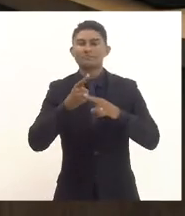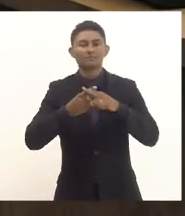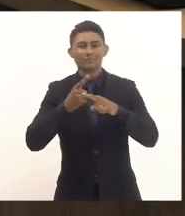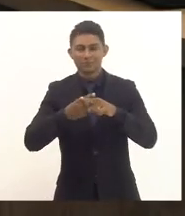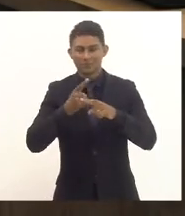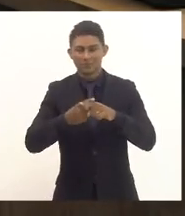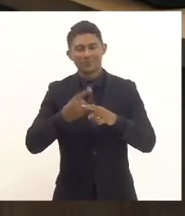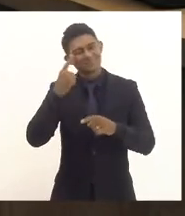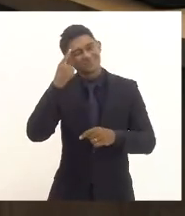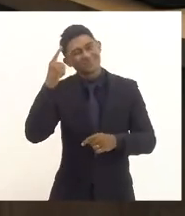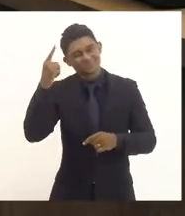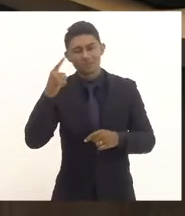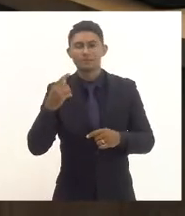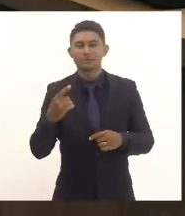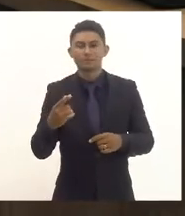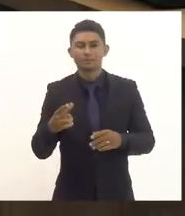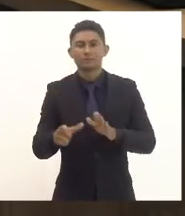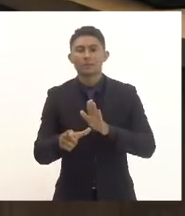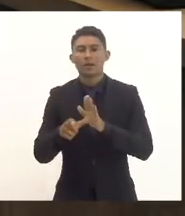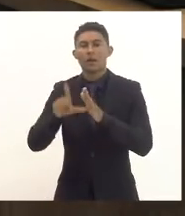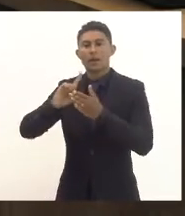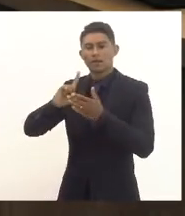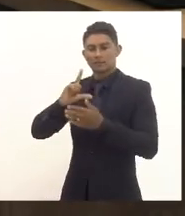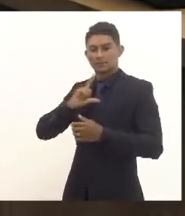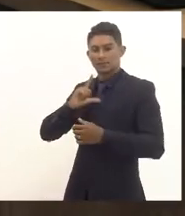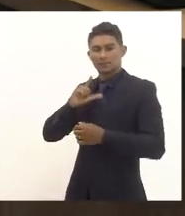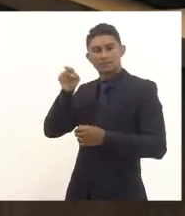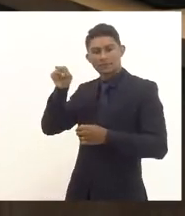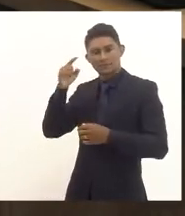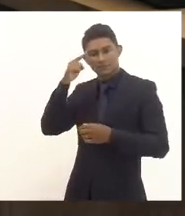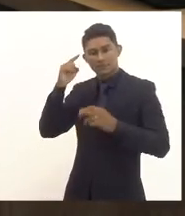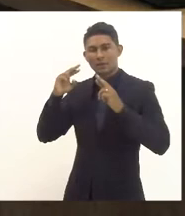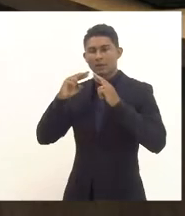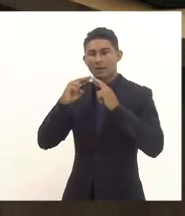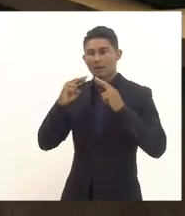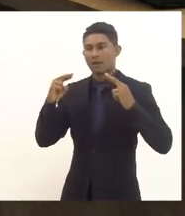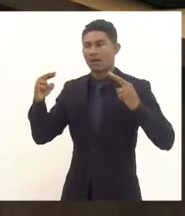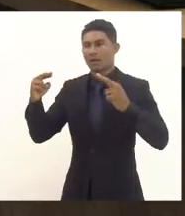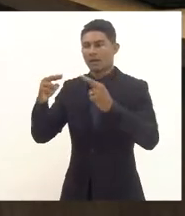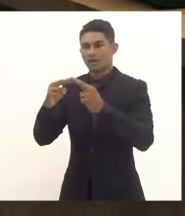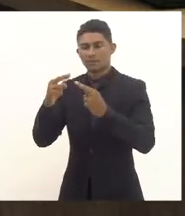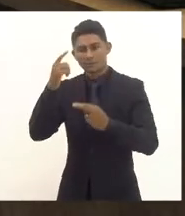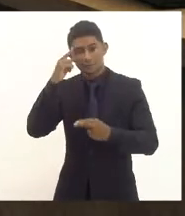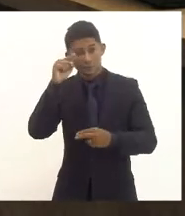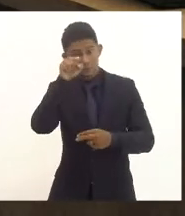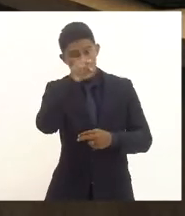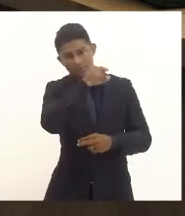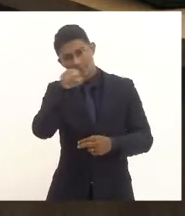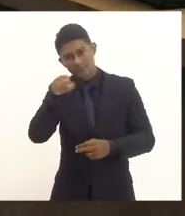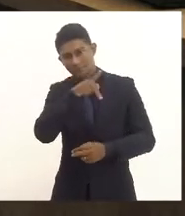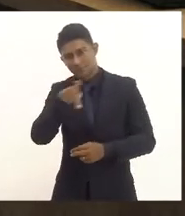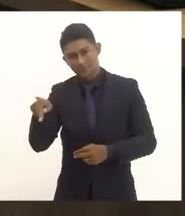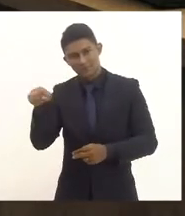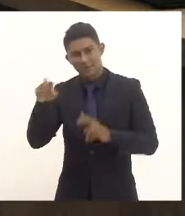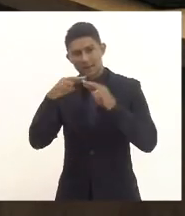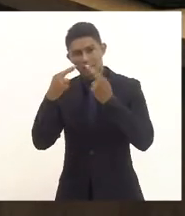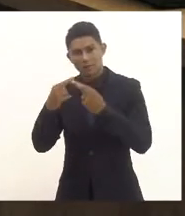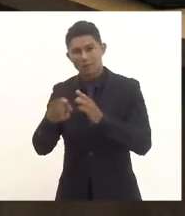foram da the corn a grande audiência pública que vossa excelência presidiu